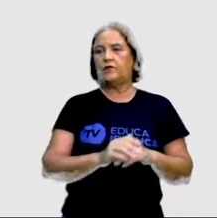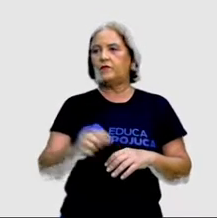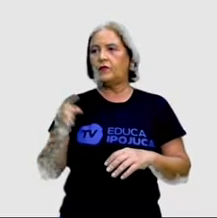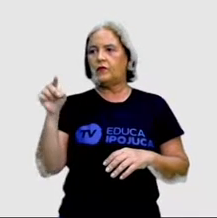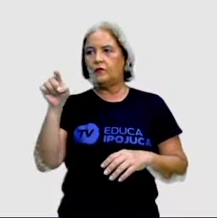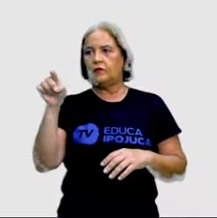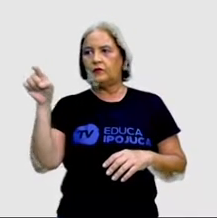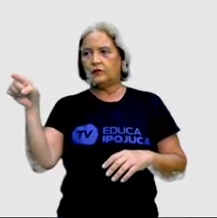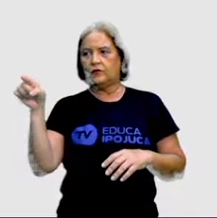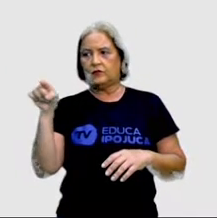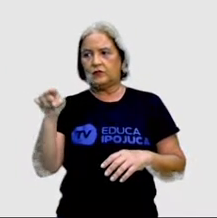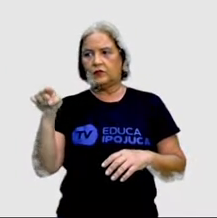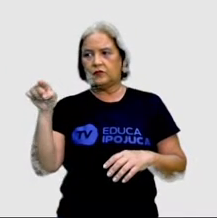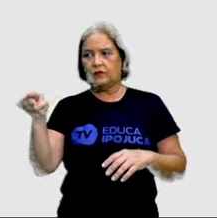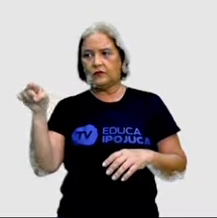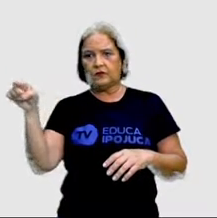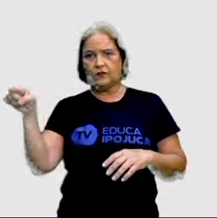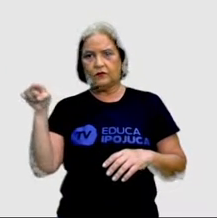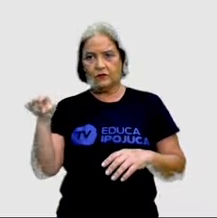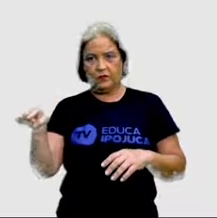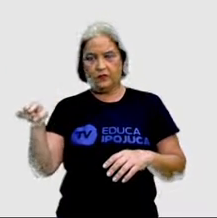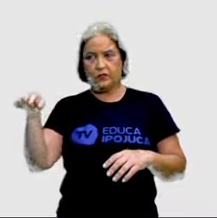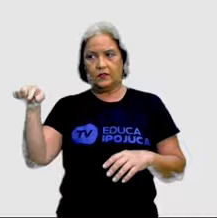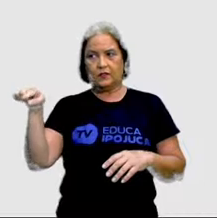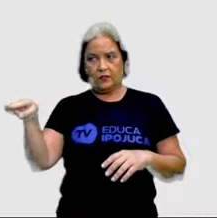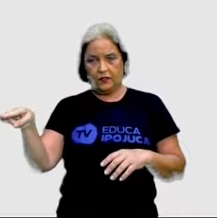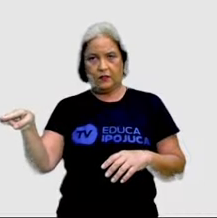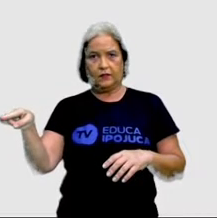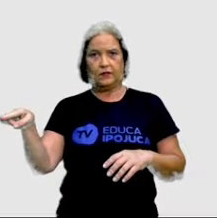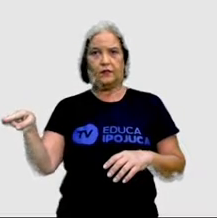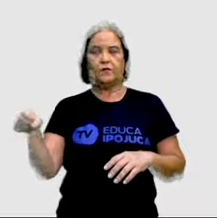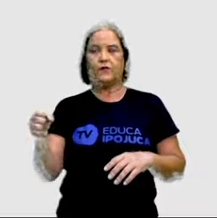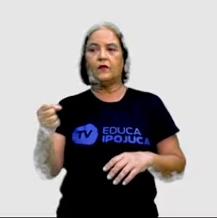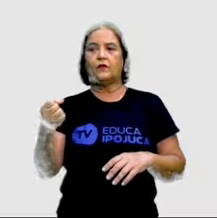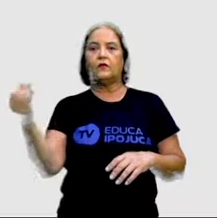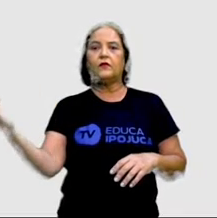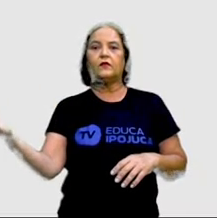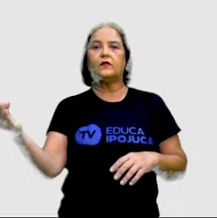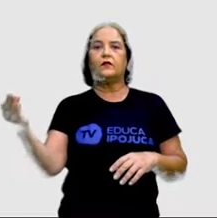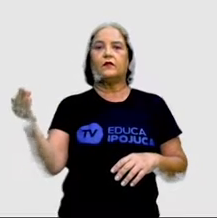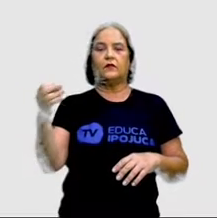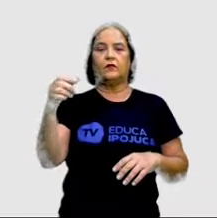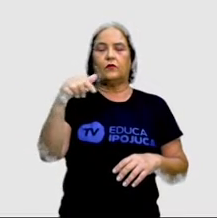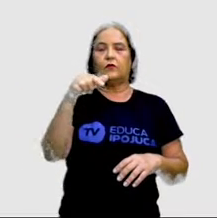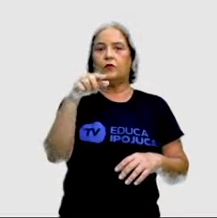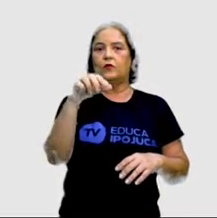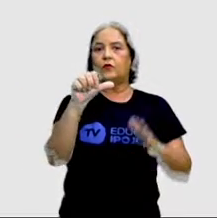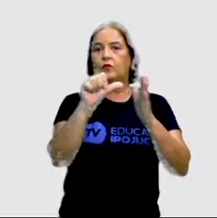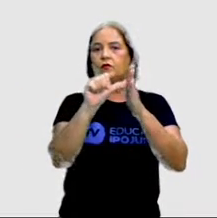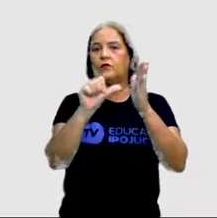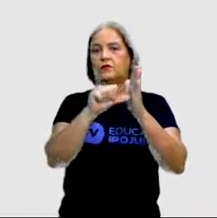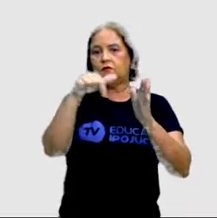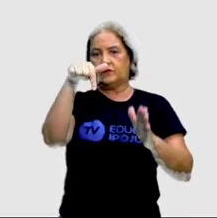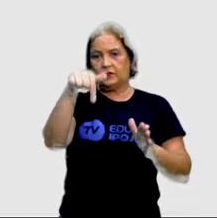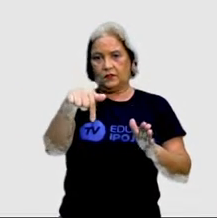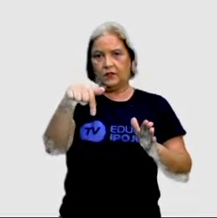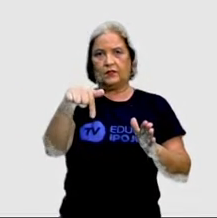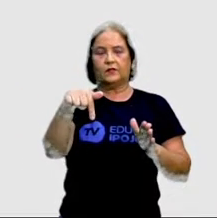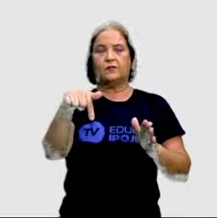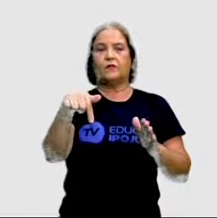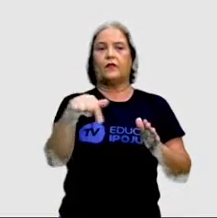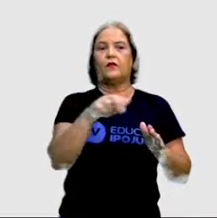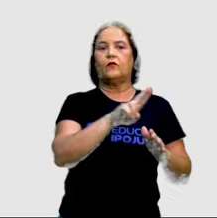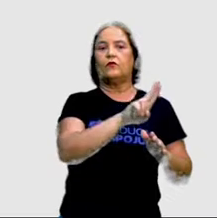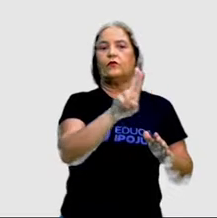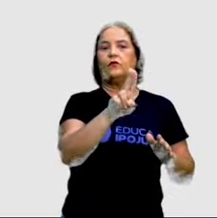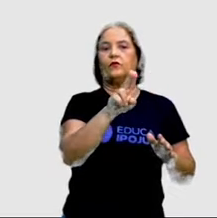um dois três quatro cinco seis sete nem a quantidade de sete representado pelo algarismo 7 e